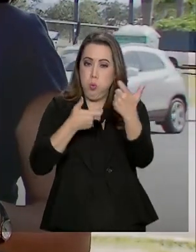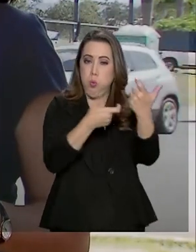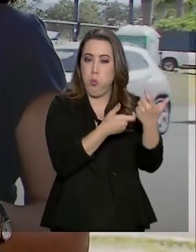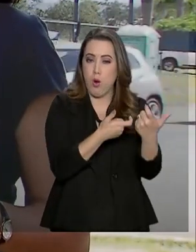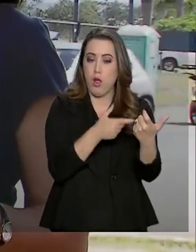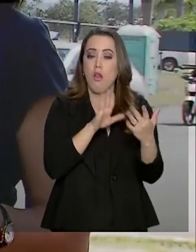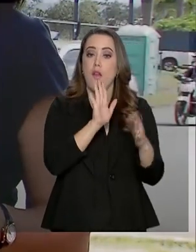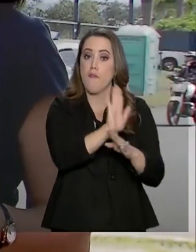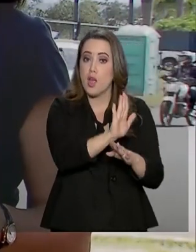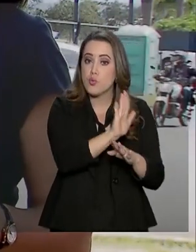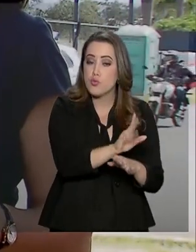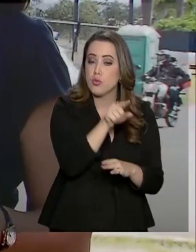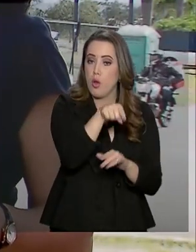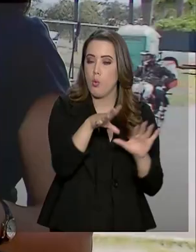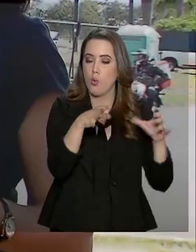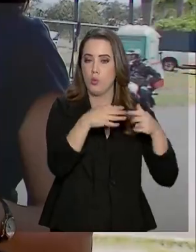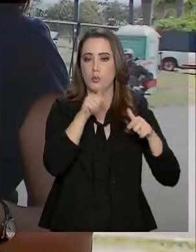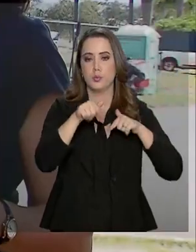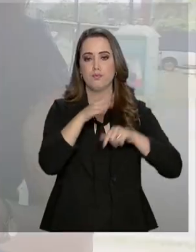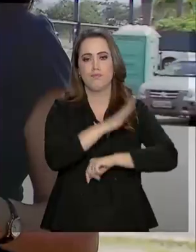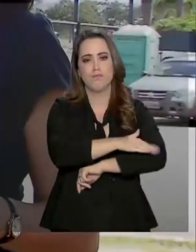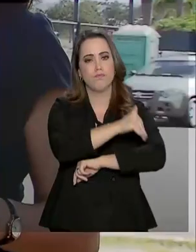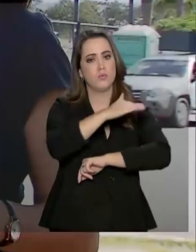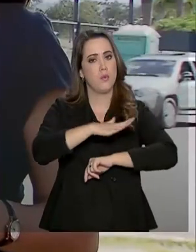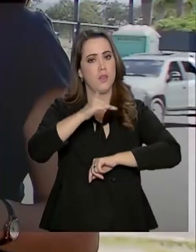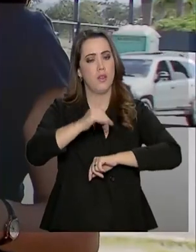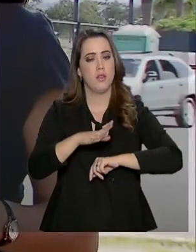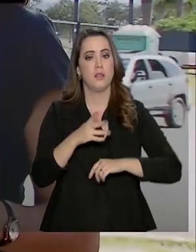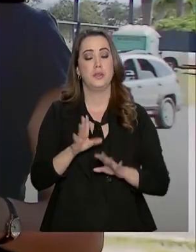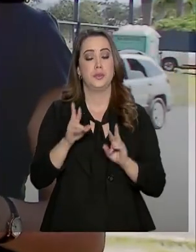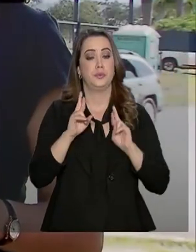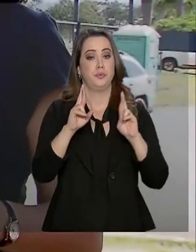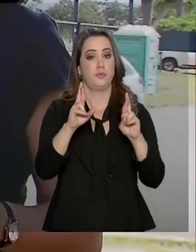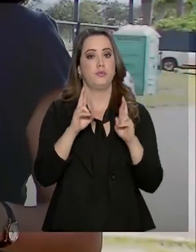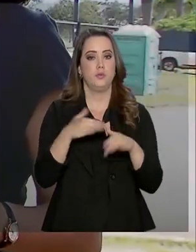a atuação das equipes aqui em Brumadinho. A previsão